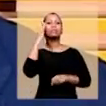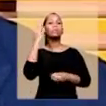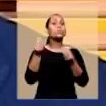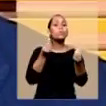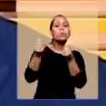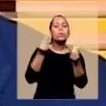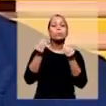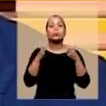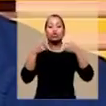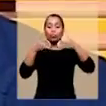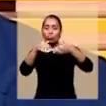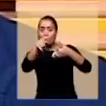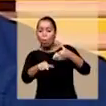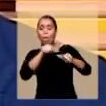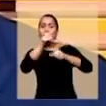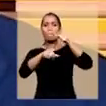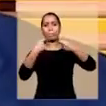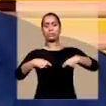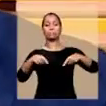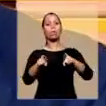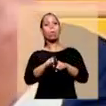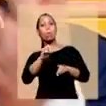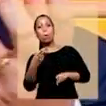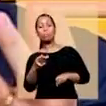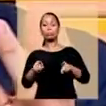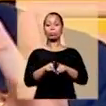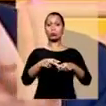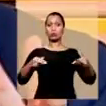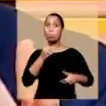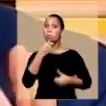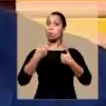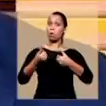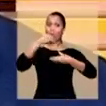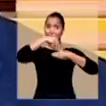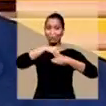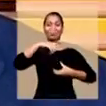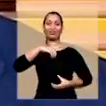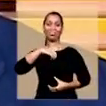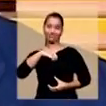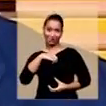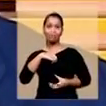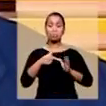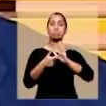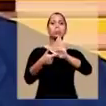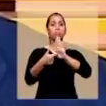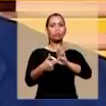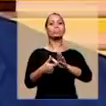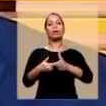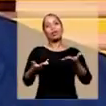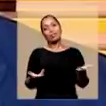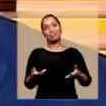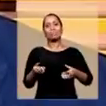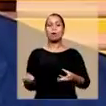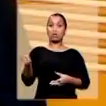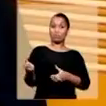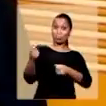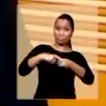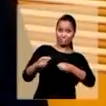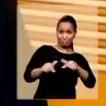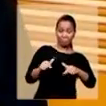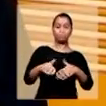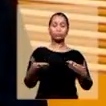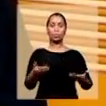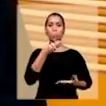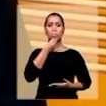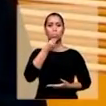quais são os seus pontos a serem melhorados e os seus pontos fortes que já estão dentro dela, para ela enfatizar tudo isso na sua recolocação. Para